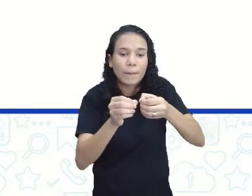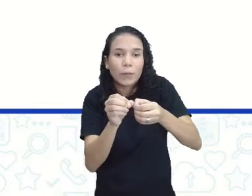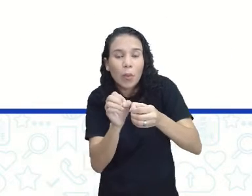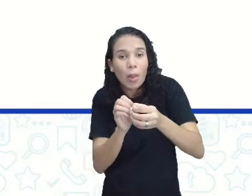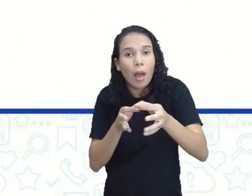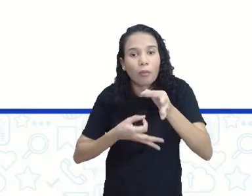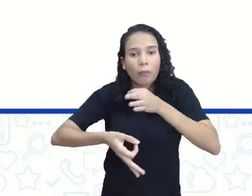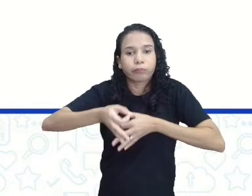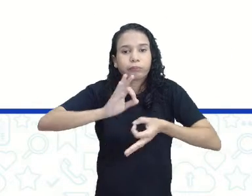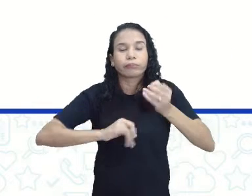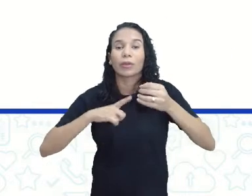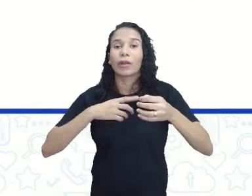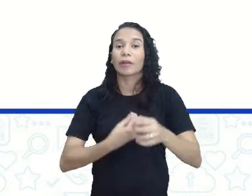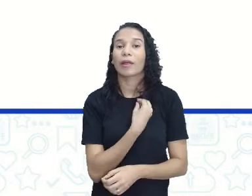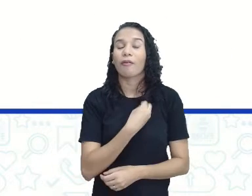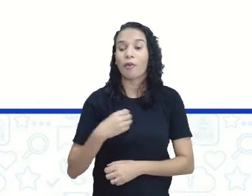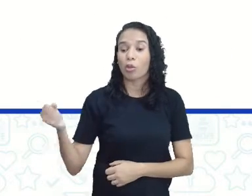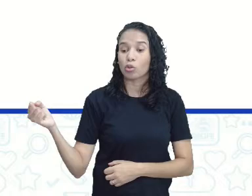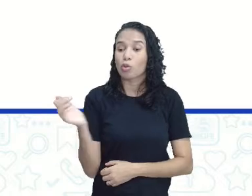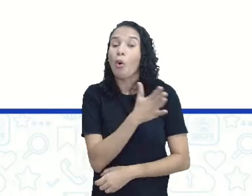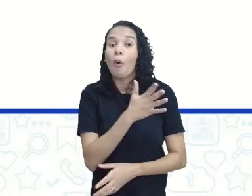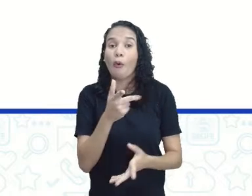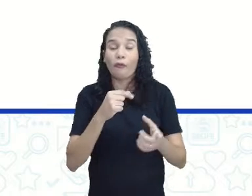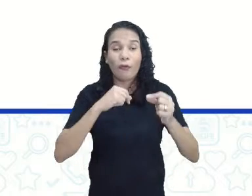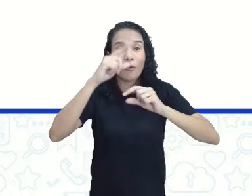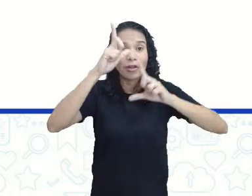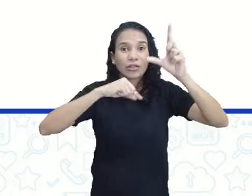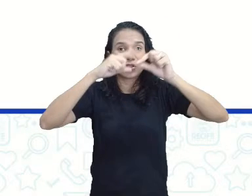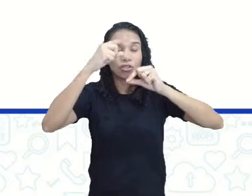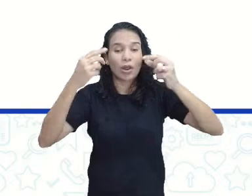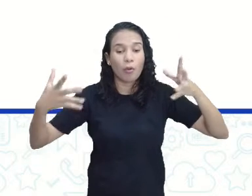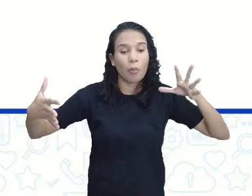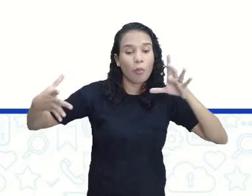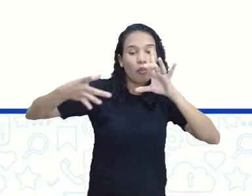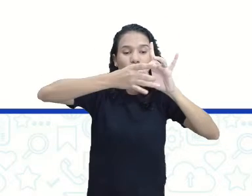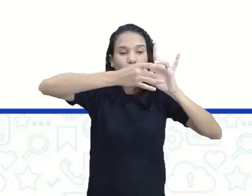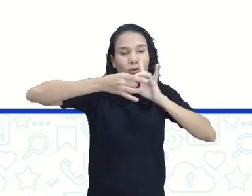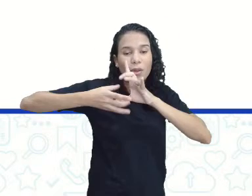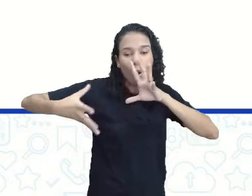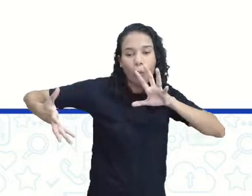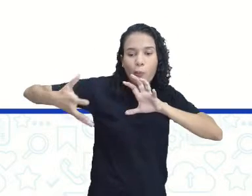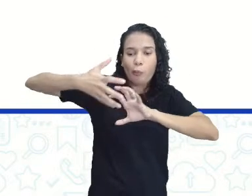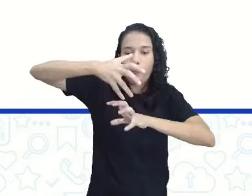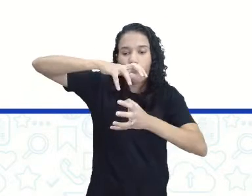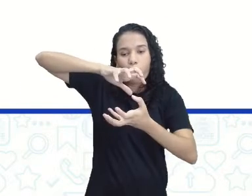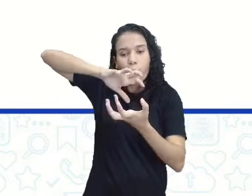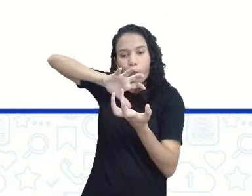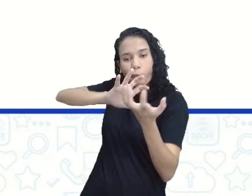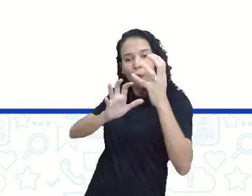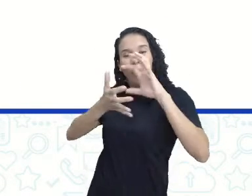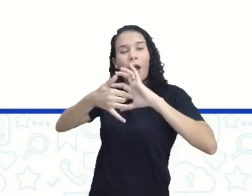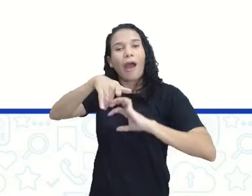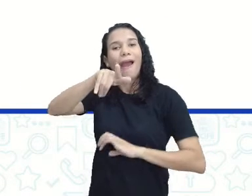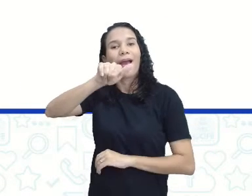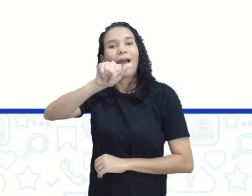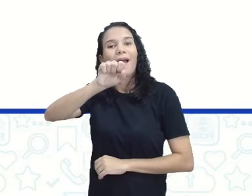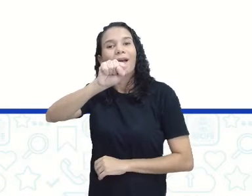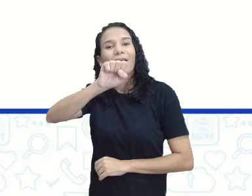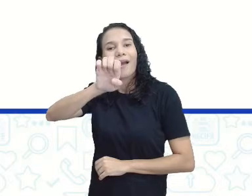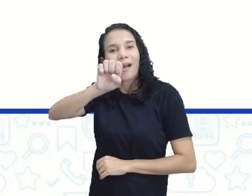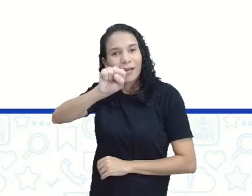estrelas, e elas são o quê? Uma união de gases. E esses gases estão unidos através